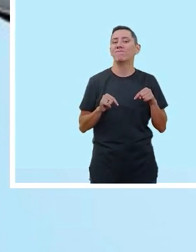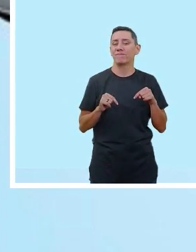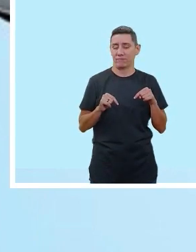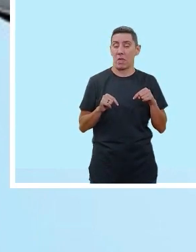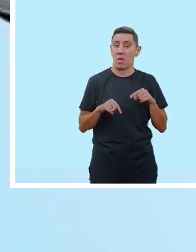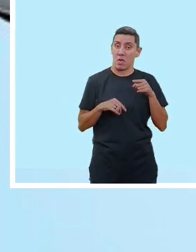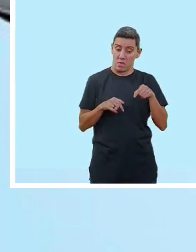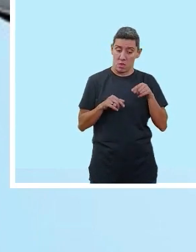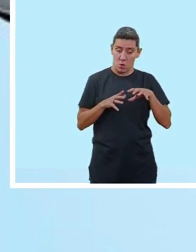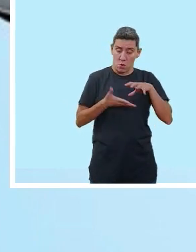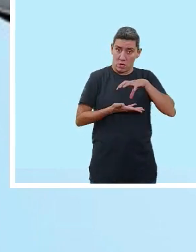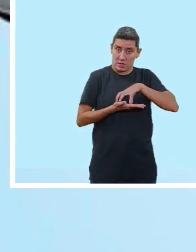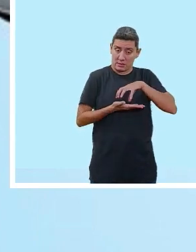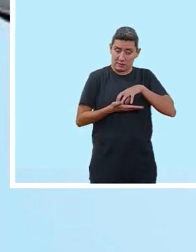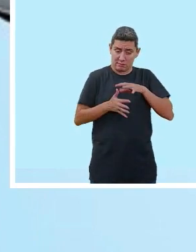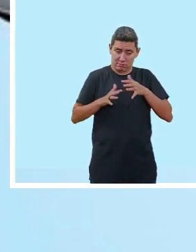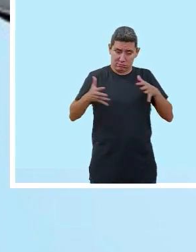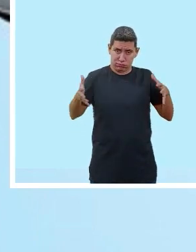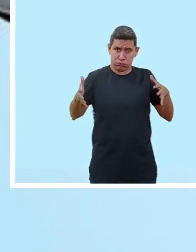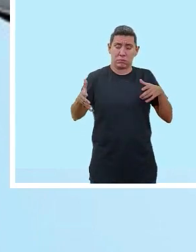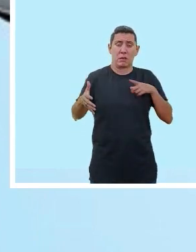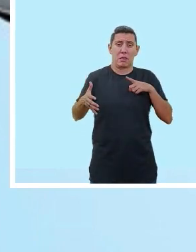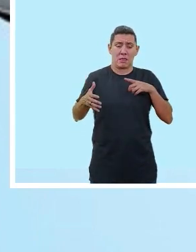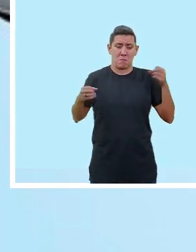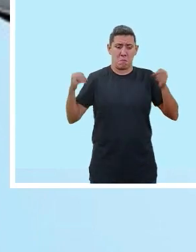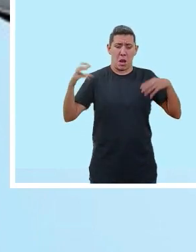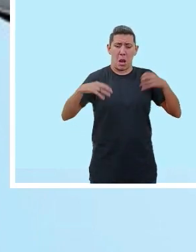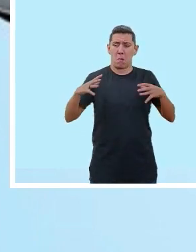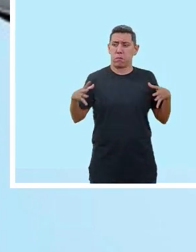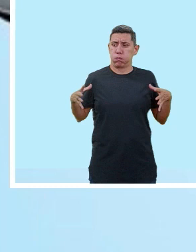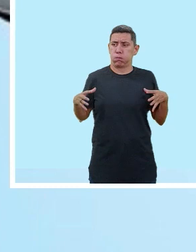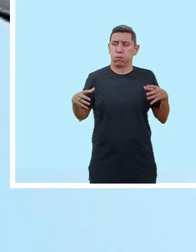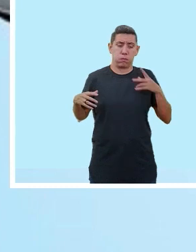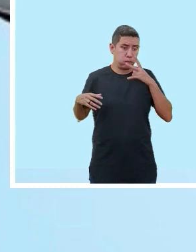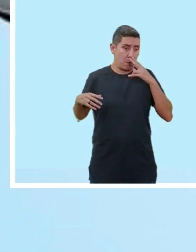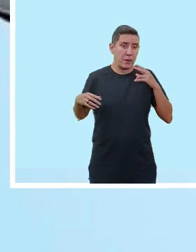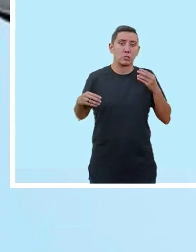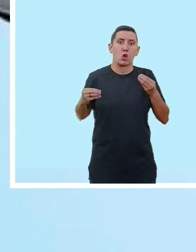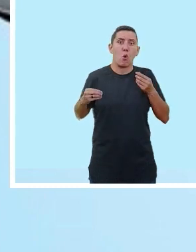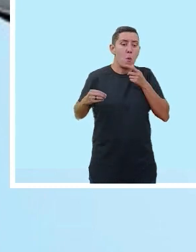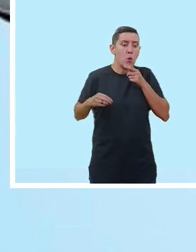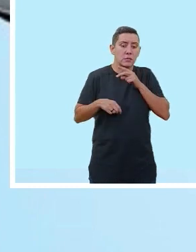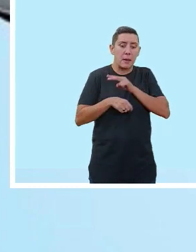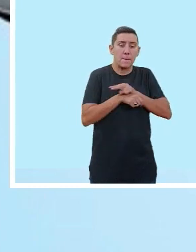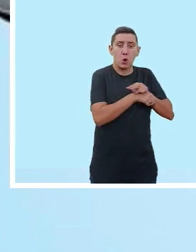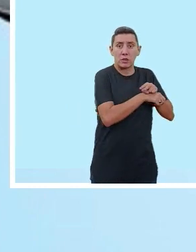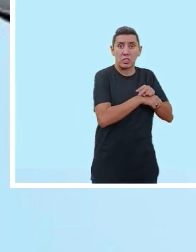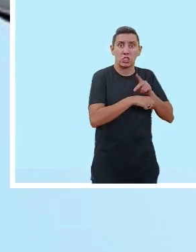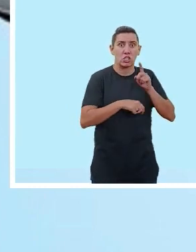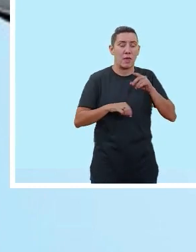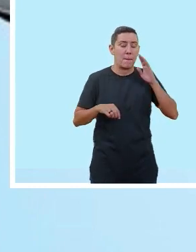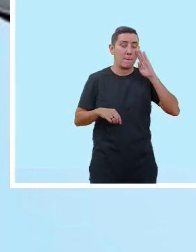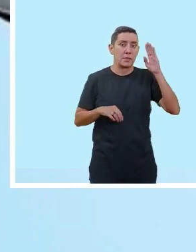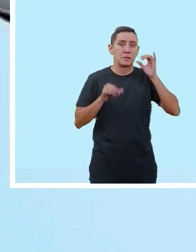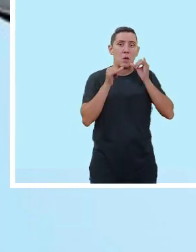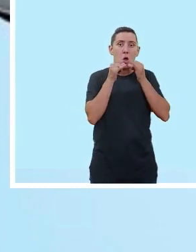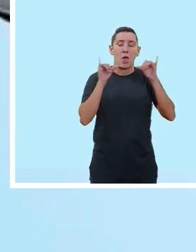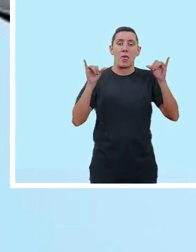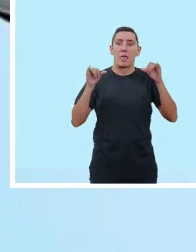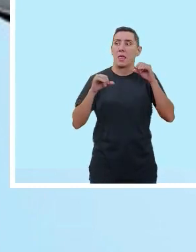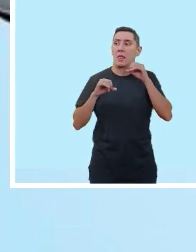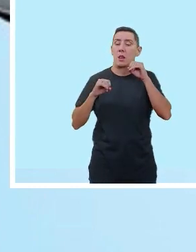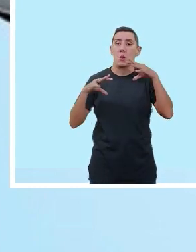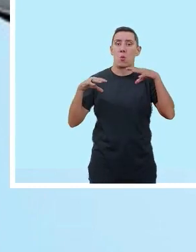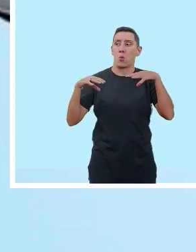operam essa quantidade massiva de dados, eles são grandes consumidores de energia. Eles são realmente a indústria pesada do